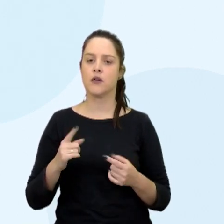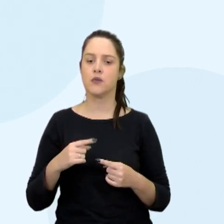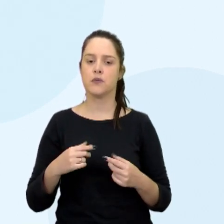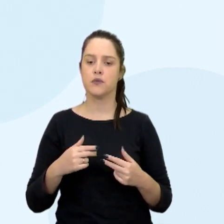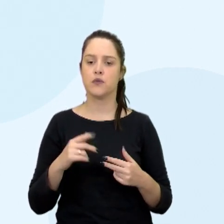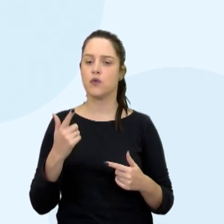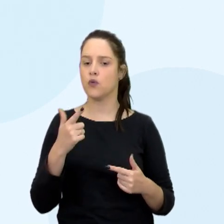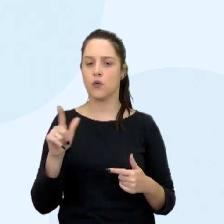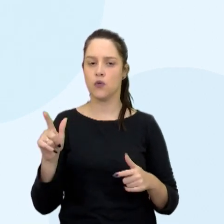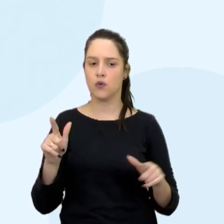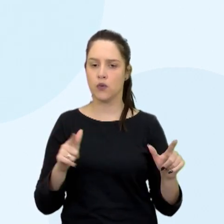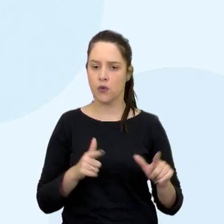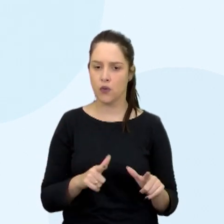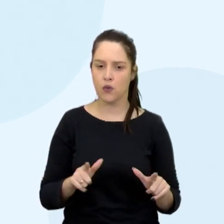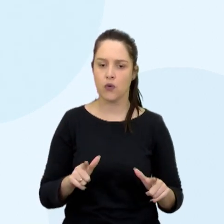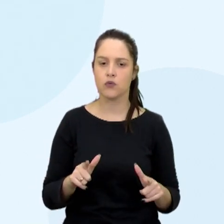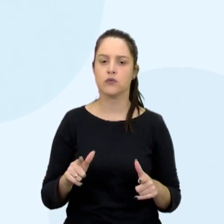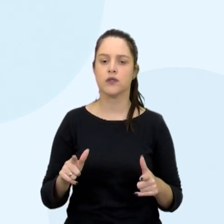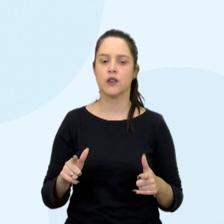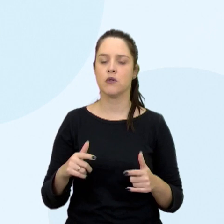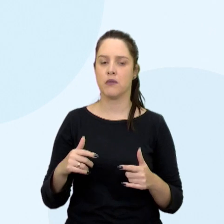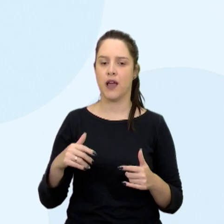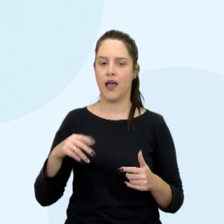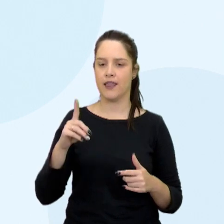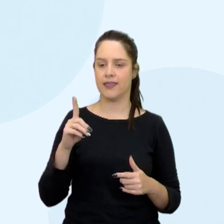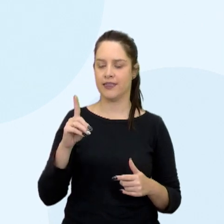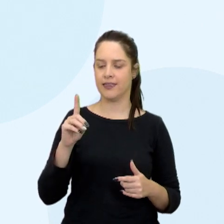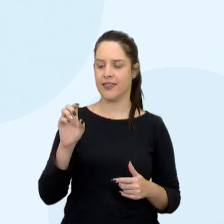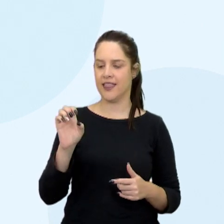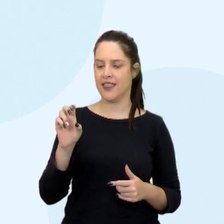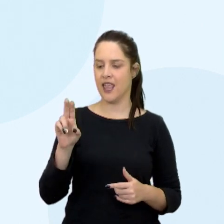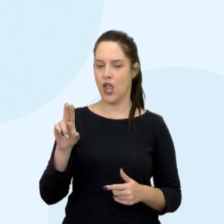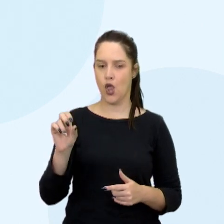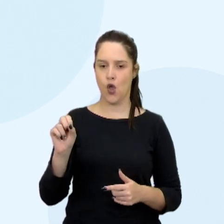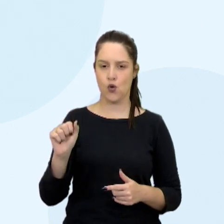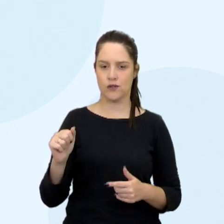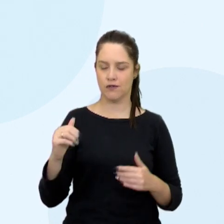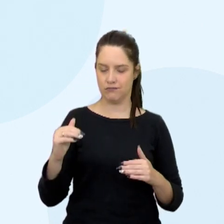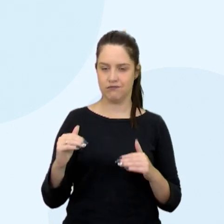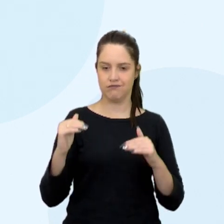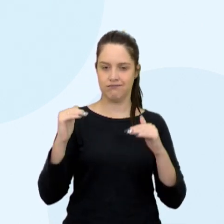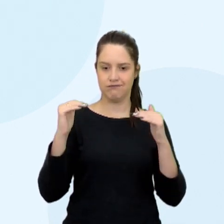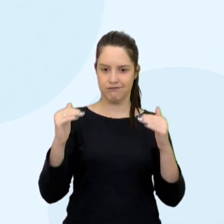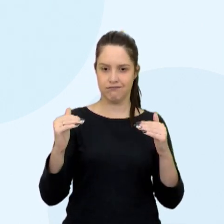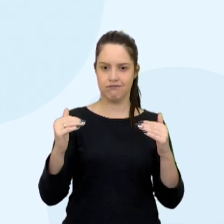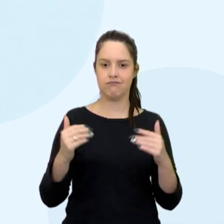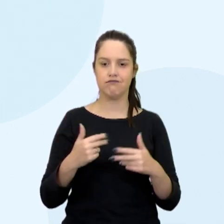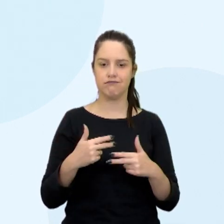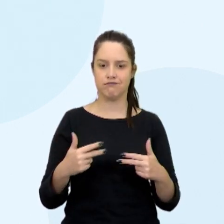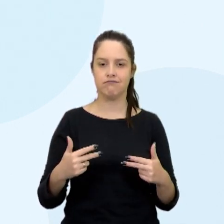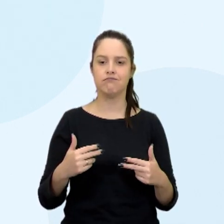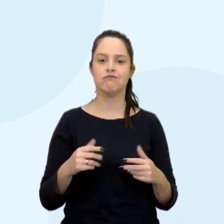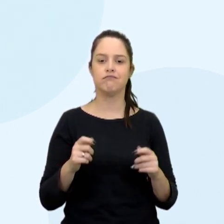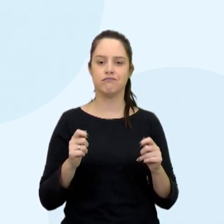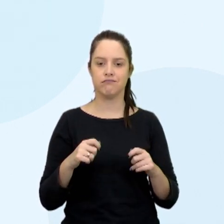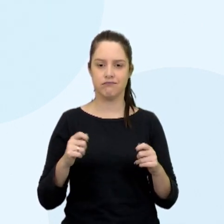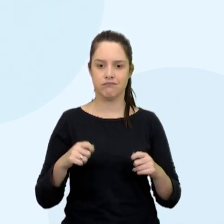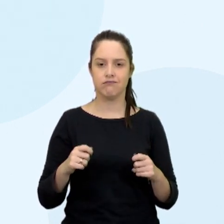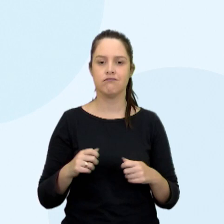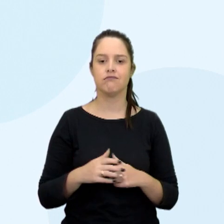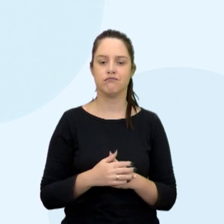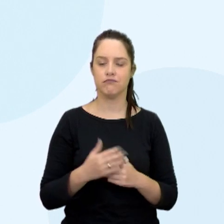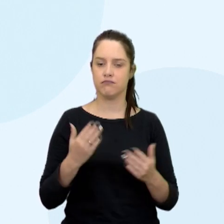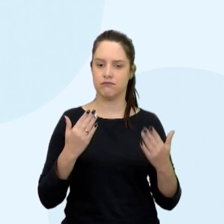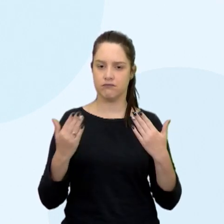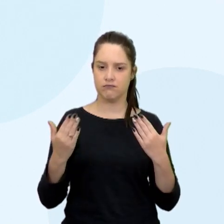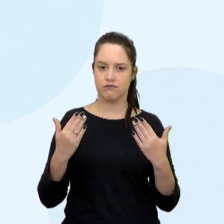uma moça, o Mauro trouxe aí uma deusa, né? Ele foi pro lado subjetivo dele e conseguiu buscar essa questão. Então, nós temos uma narrativa. Nós